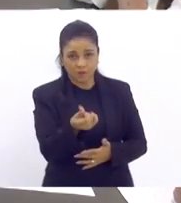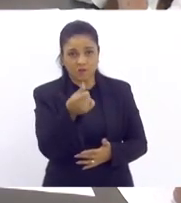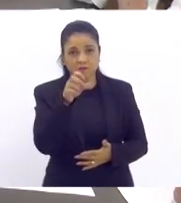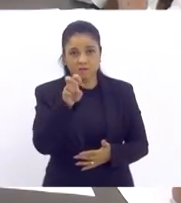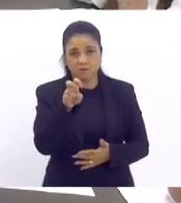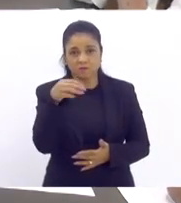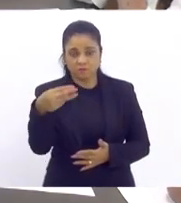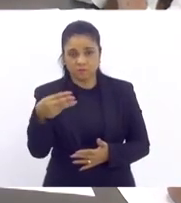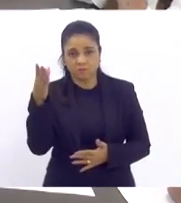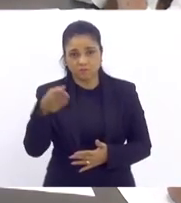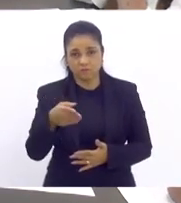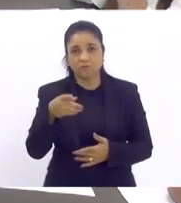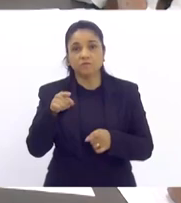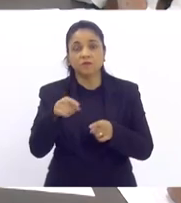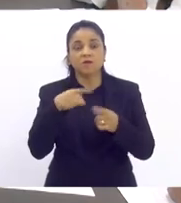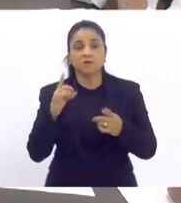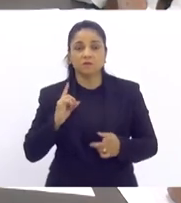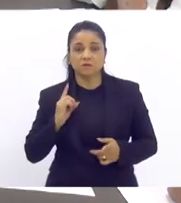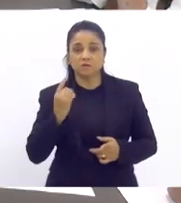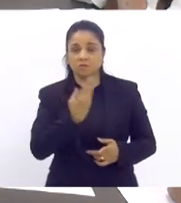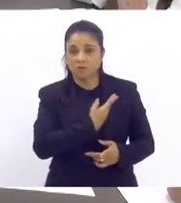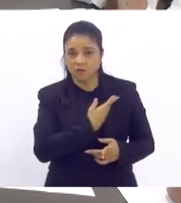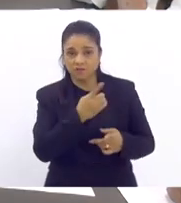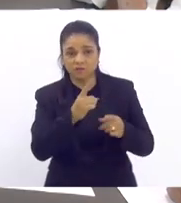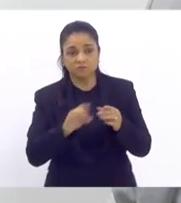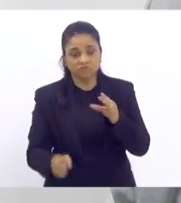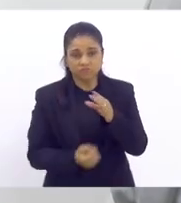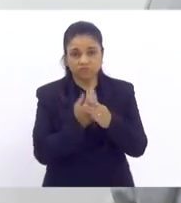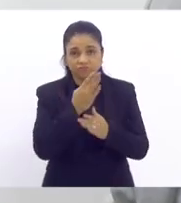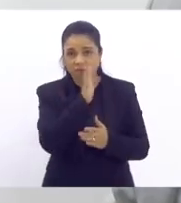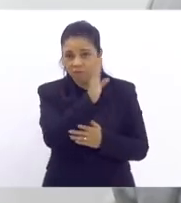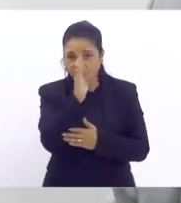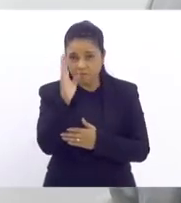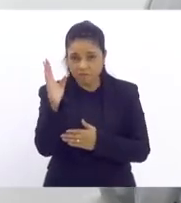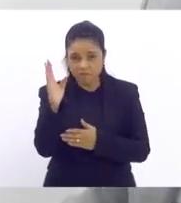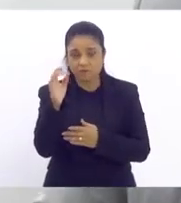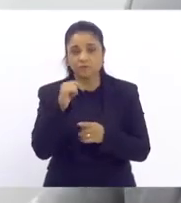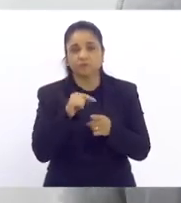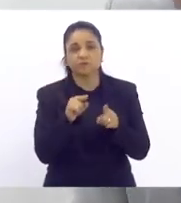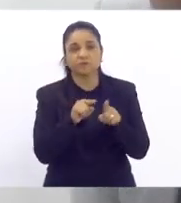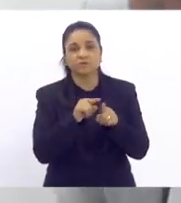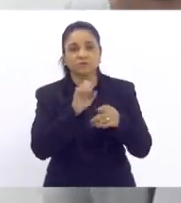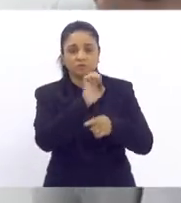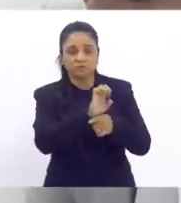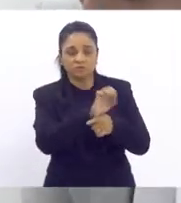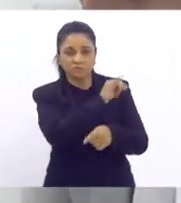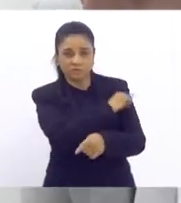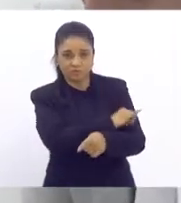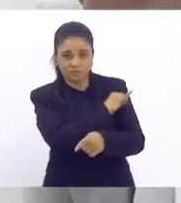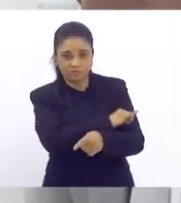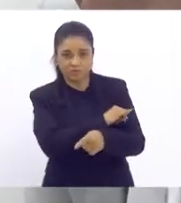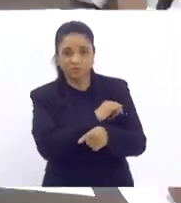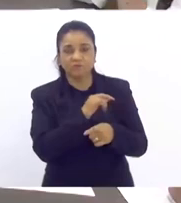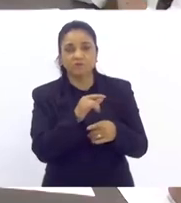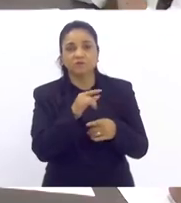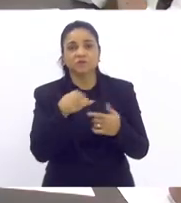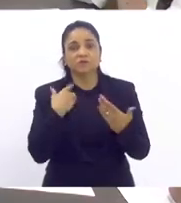que autorizo Poder Executivo a criar a fototeca estadual do Rio de Janeiro para aparecer Deputado Filipinho Habib's